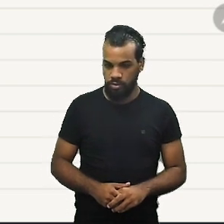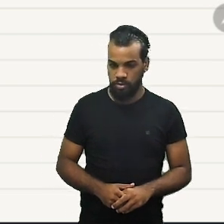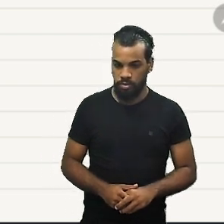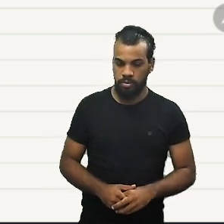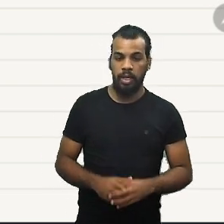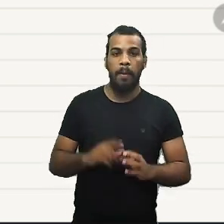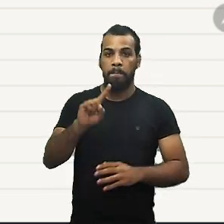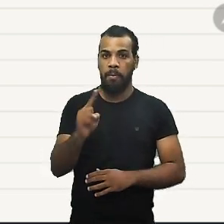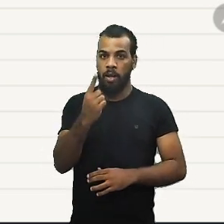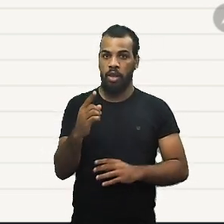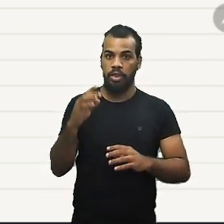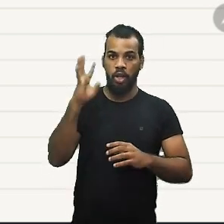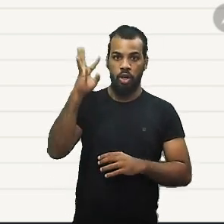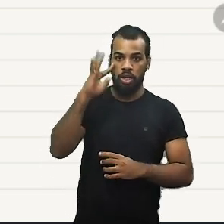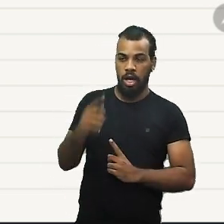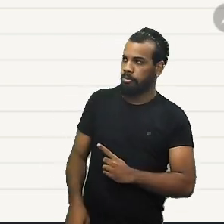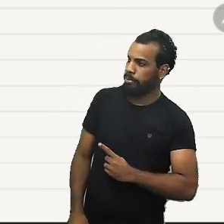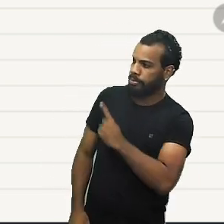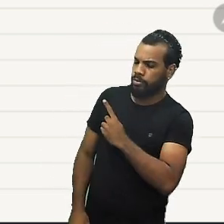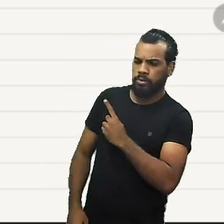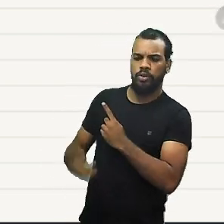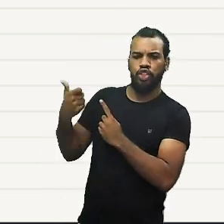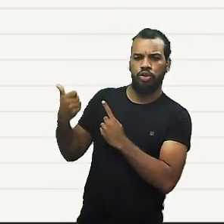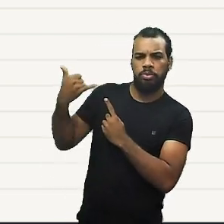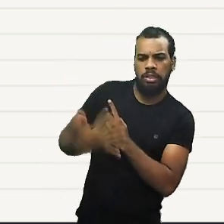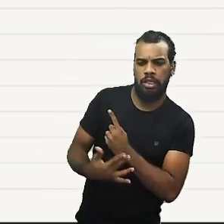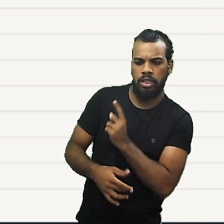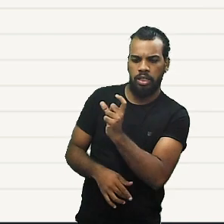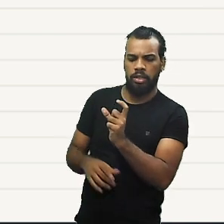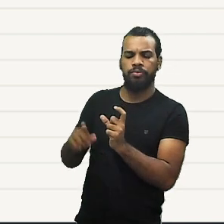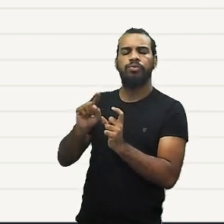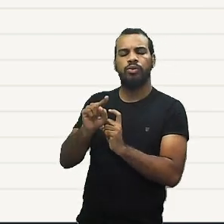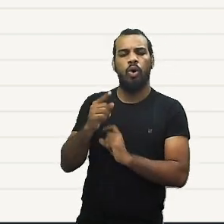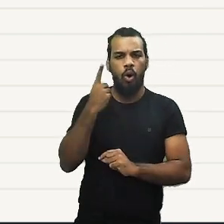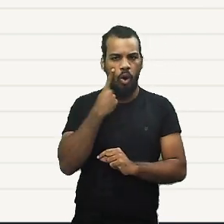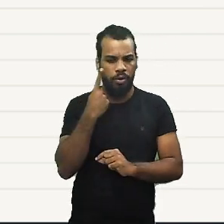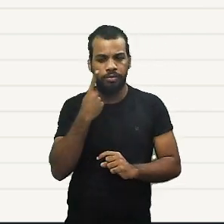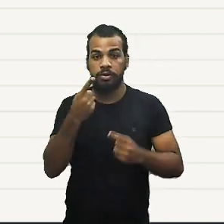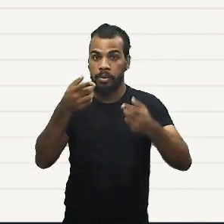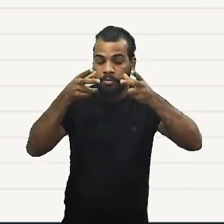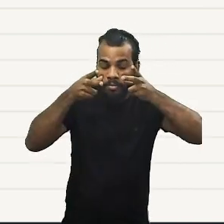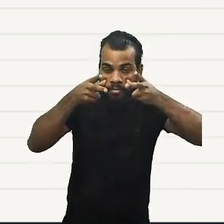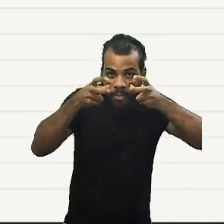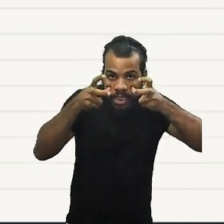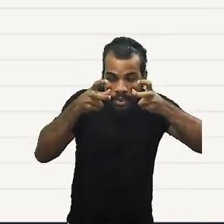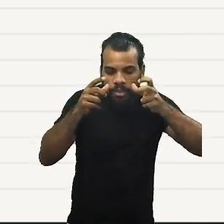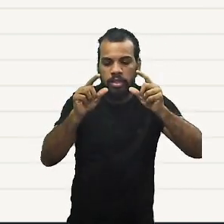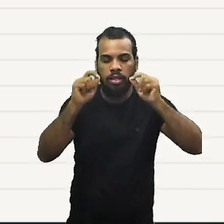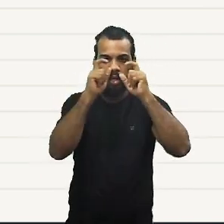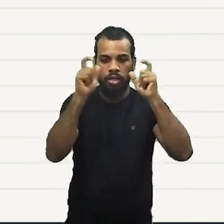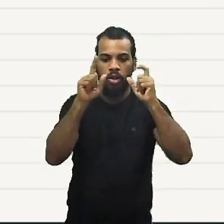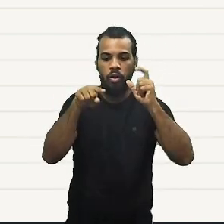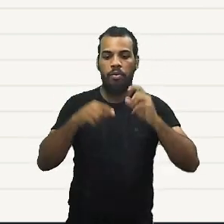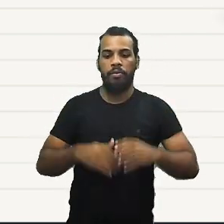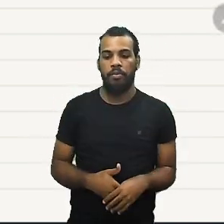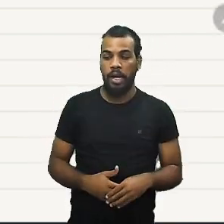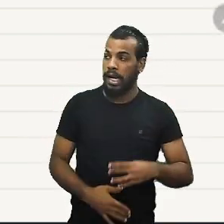metabolismo, a primeira teoria que mostra isso, eu preciso que vocês fiquem ligados, ó, que essa primeira teoria a gente vai chamar